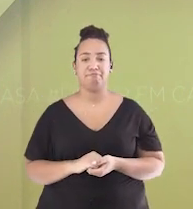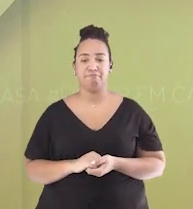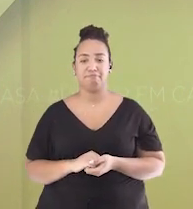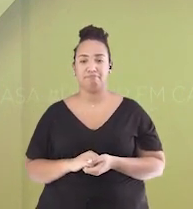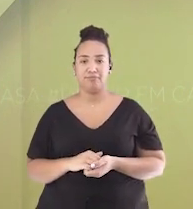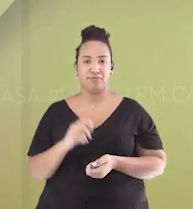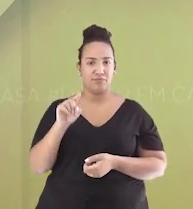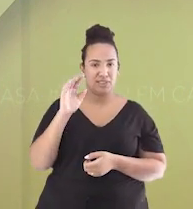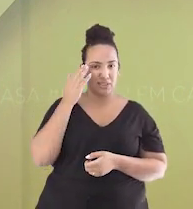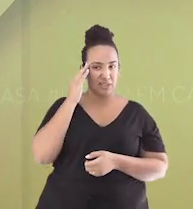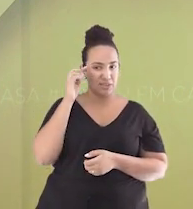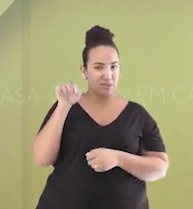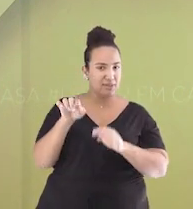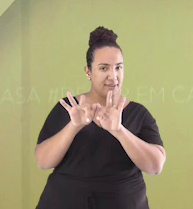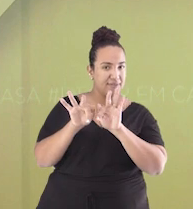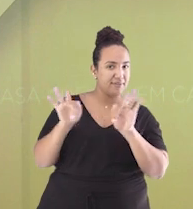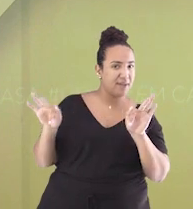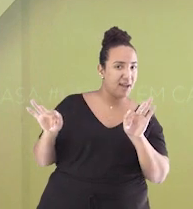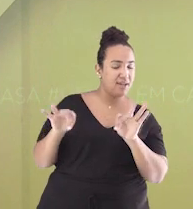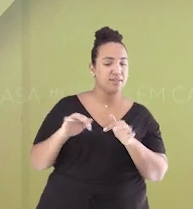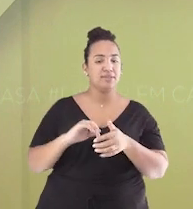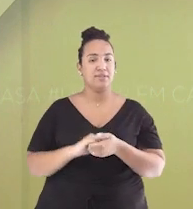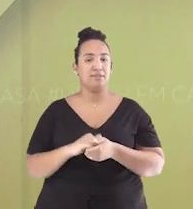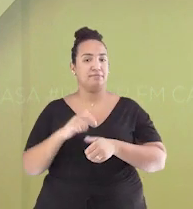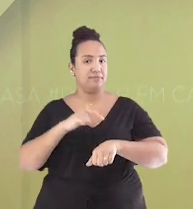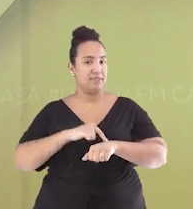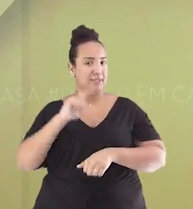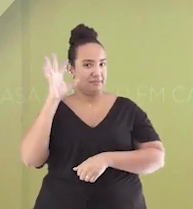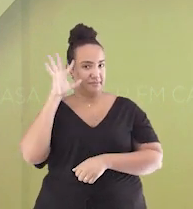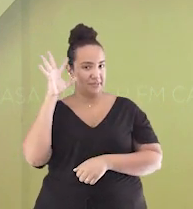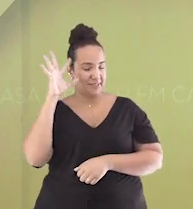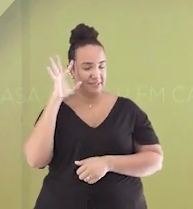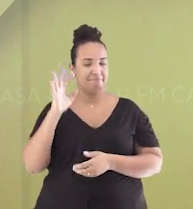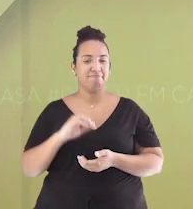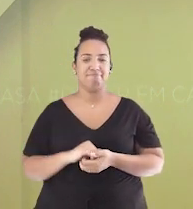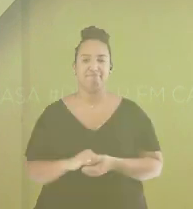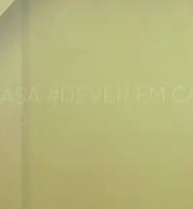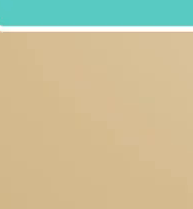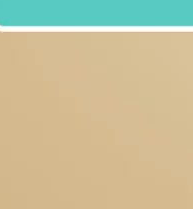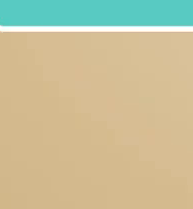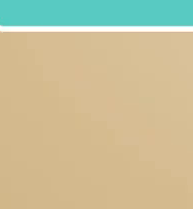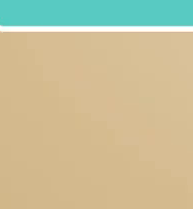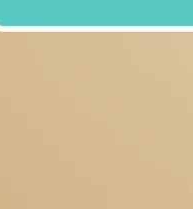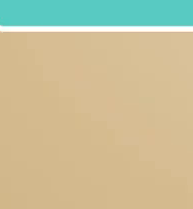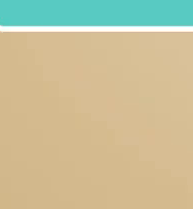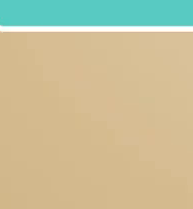isso. Entendeu o que significa essa frase? Um tempinho para vocês pensarem.